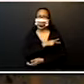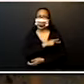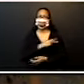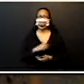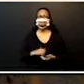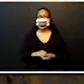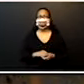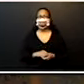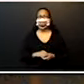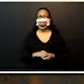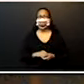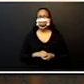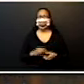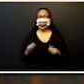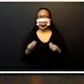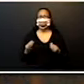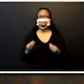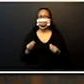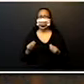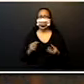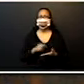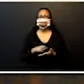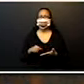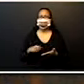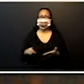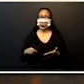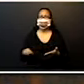vamos ver como é que fica esse número.